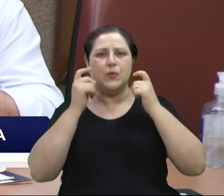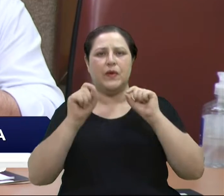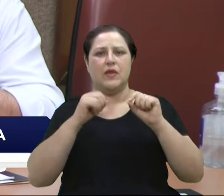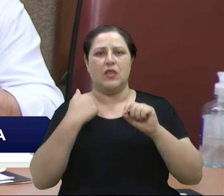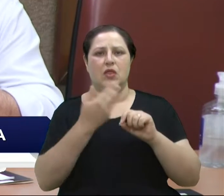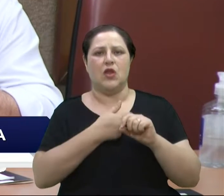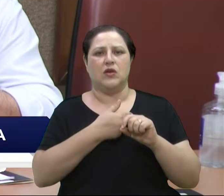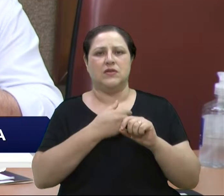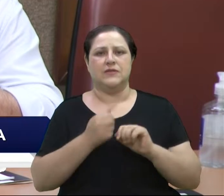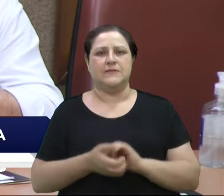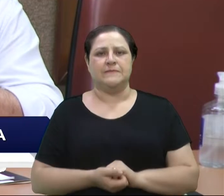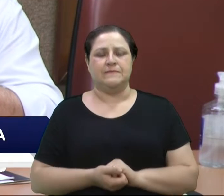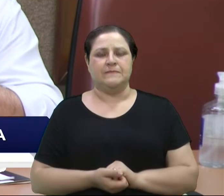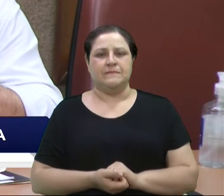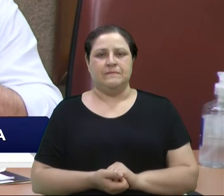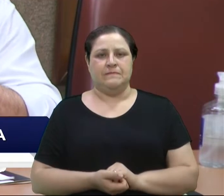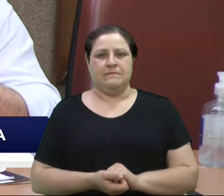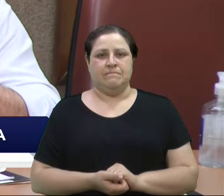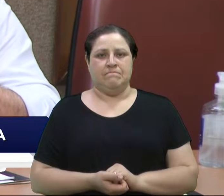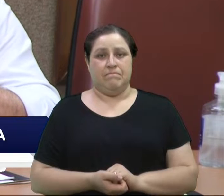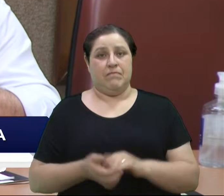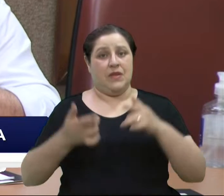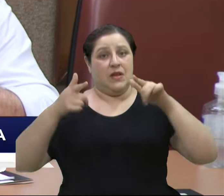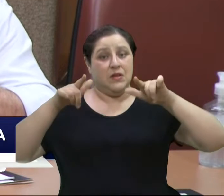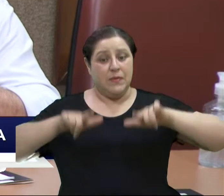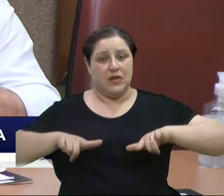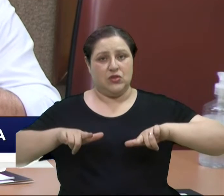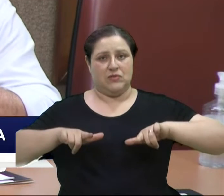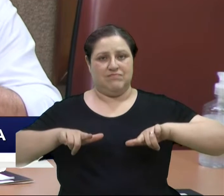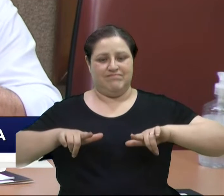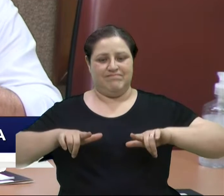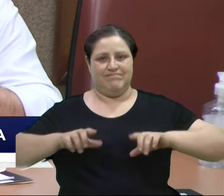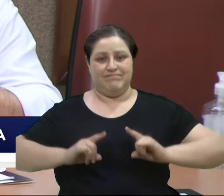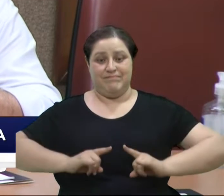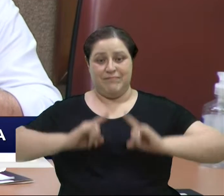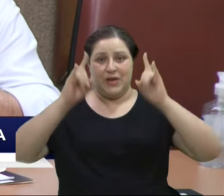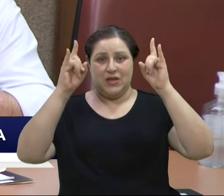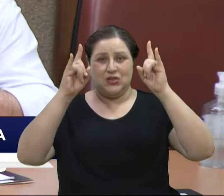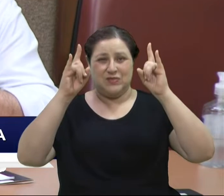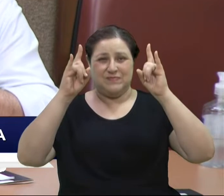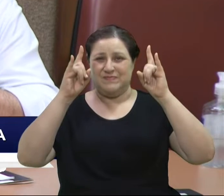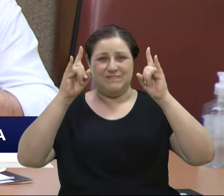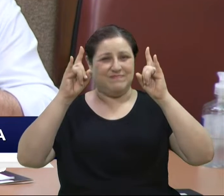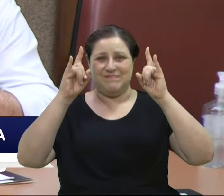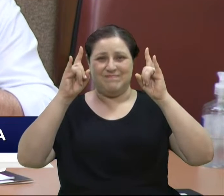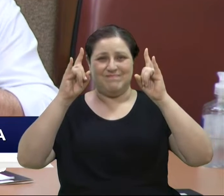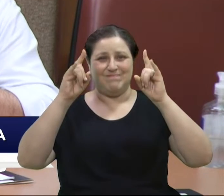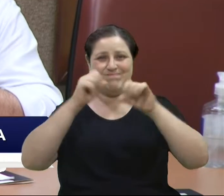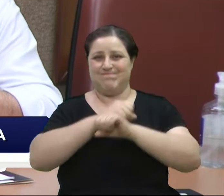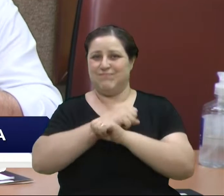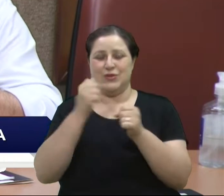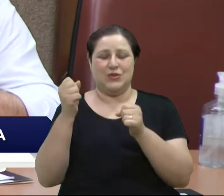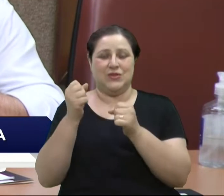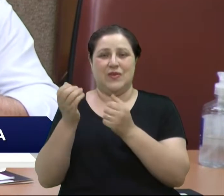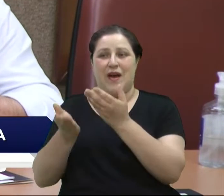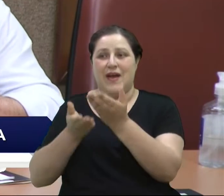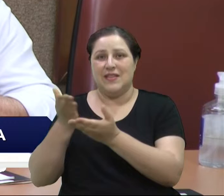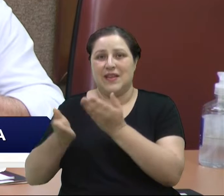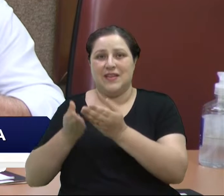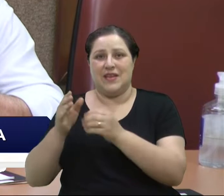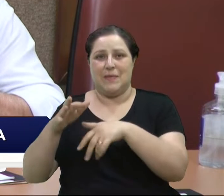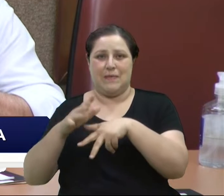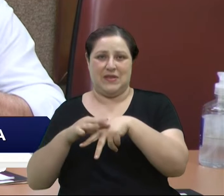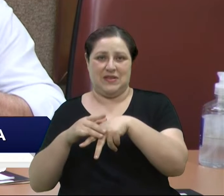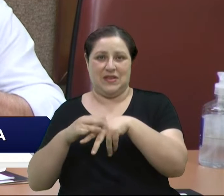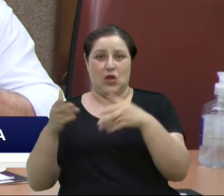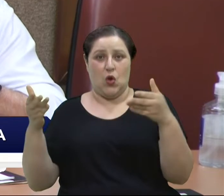nós, vereador Rafael? Primeiro, é o espaço físico. Nós não temos mais capacidade de atender pacientes. Neste momento, nós temos